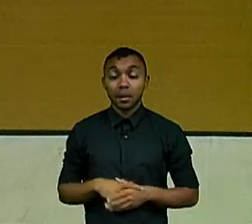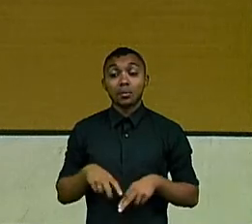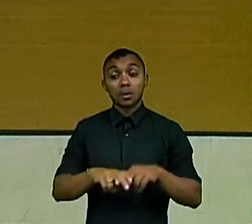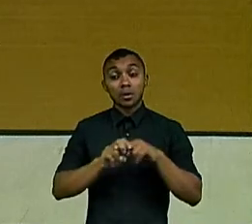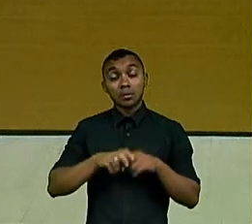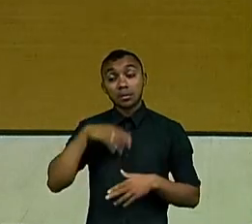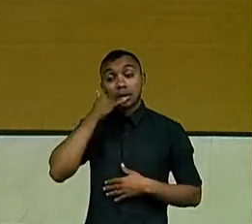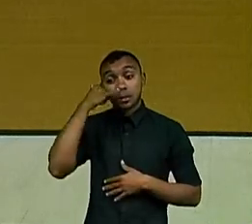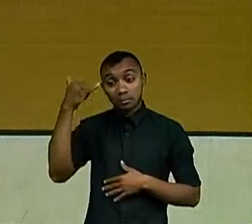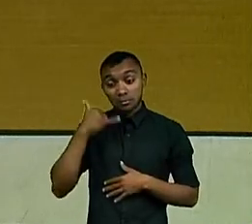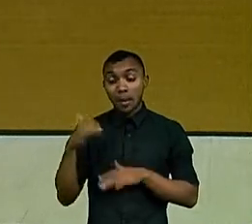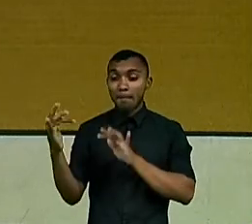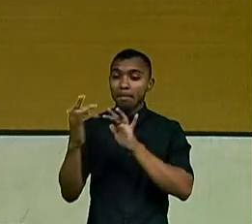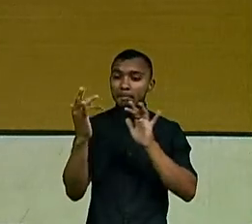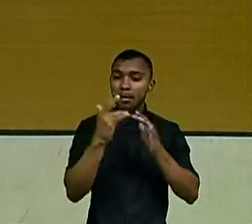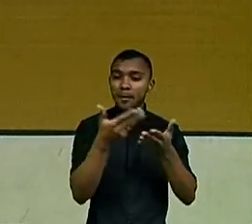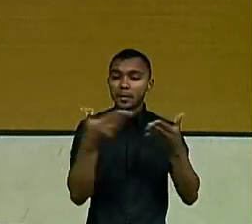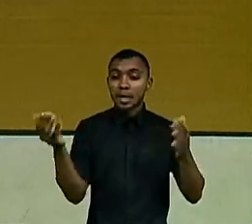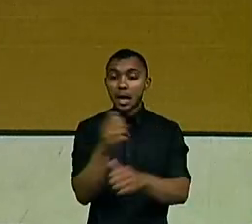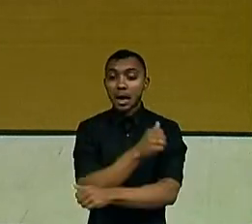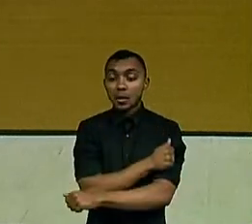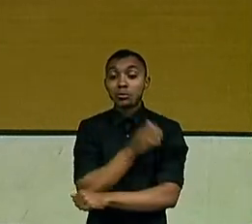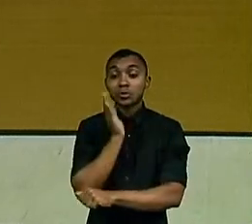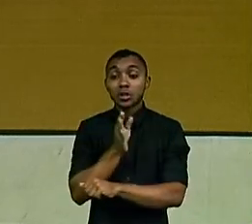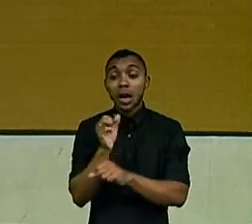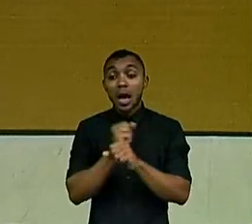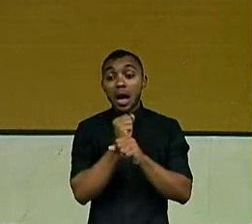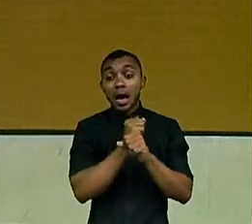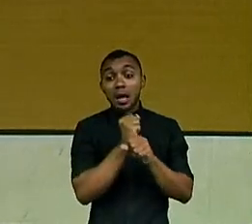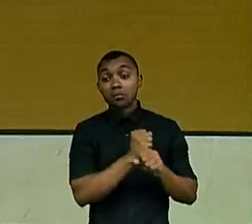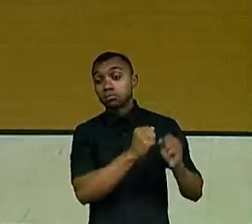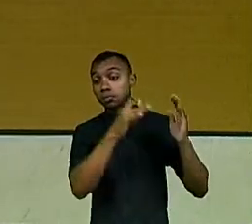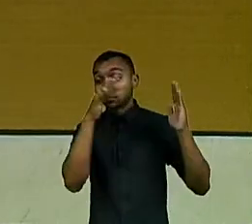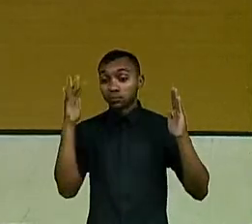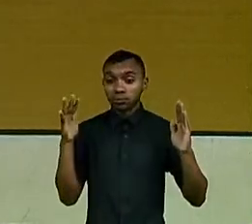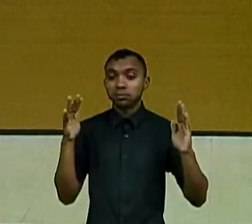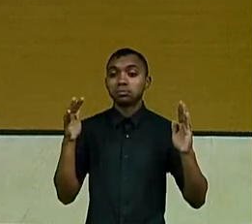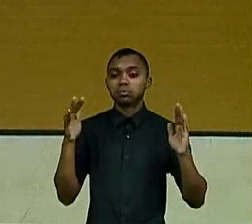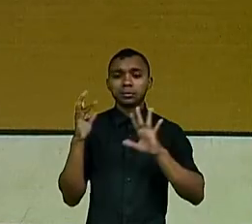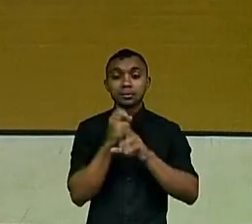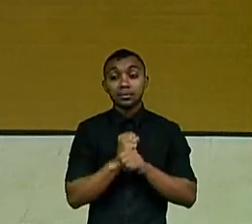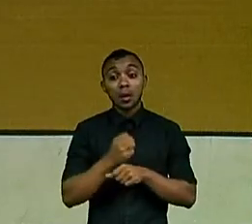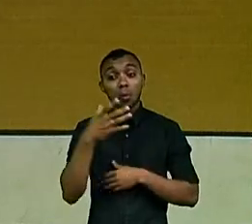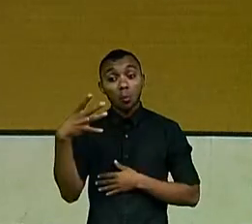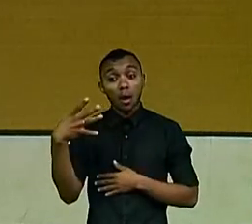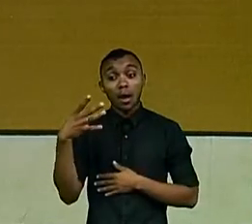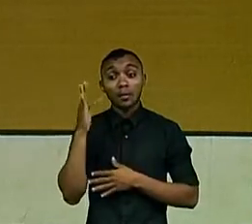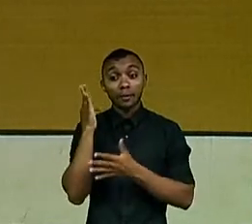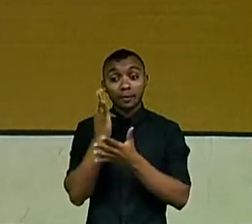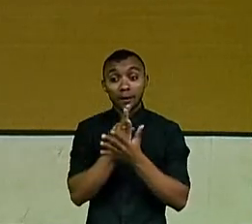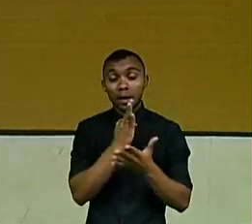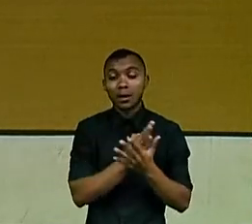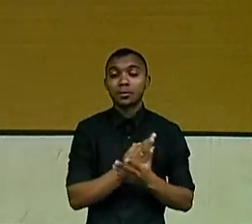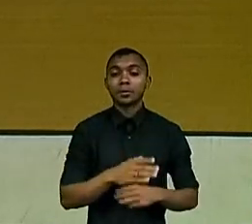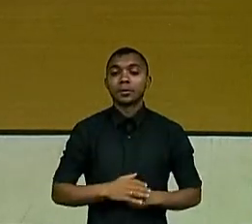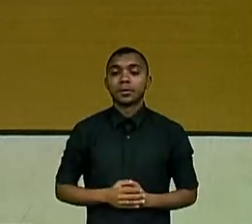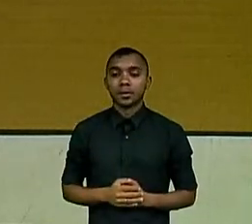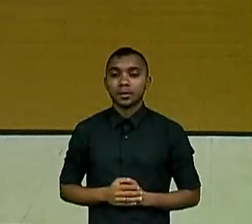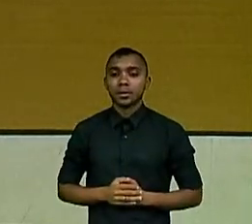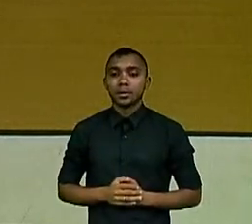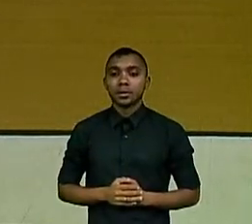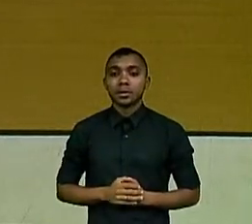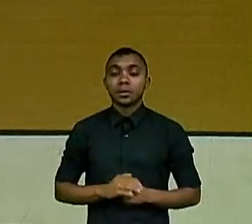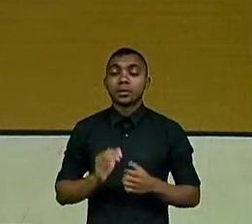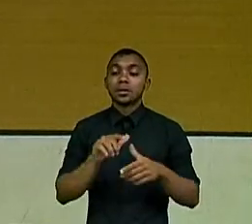contato com todos esses alunos que tiveram no máximo quatro falsos tá E também teremos o sorteiozinho para quem tá vindo aqui só quem tá presente